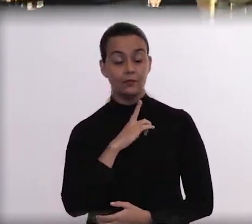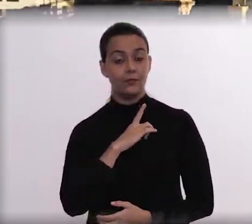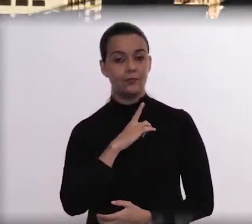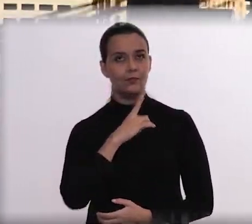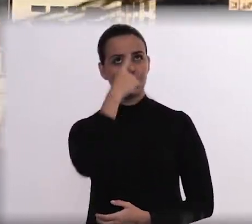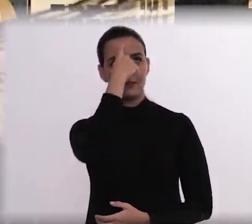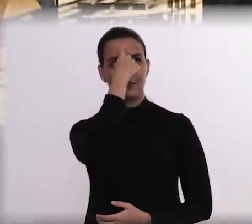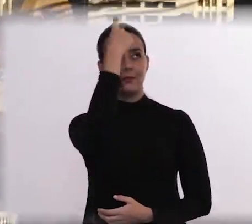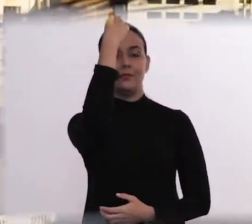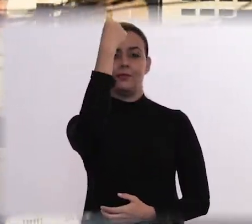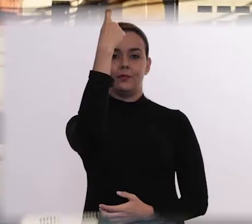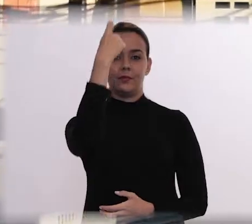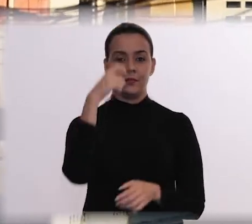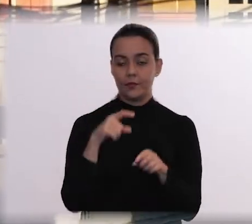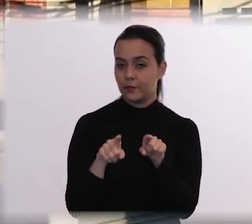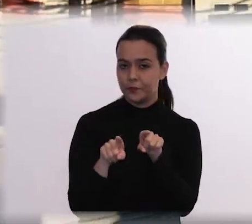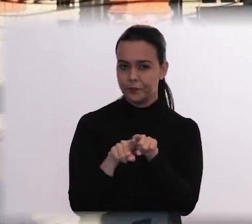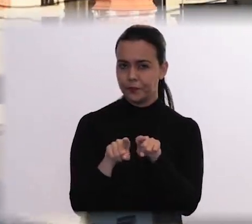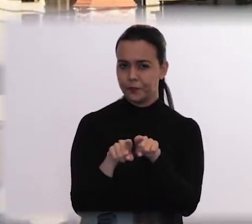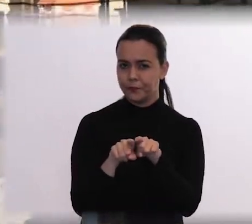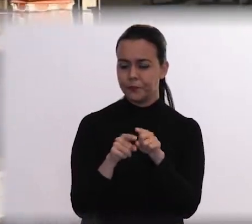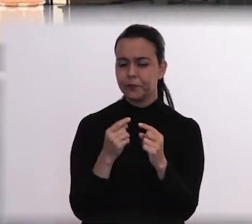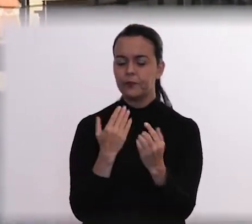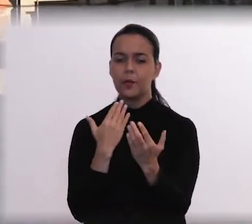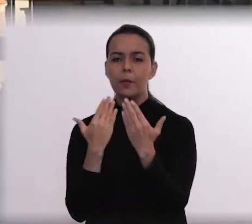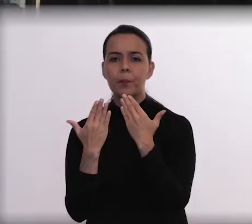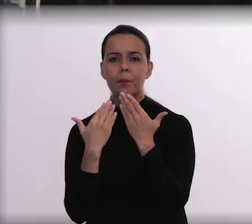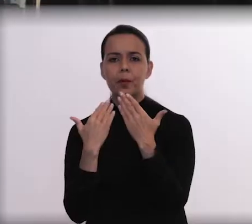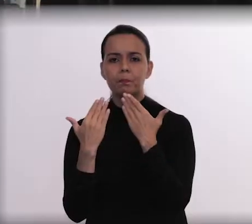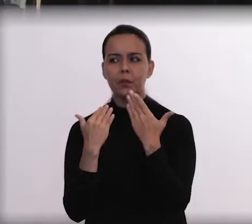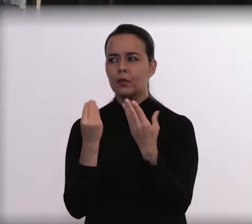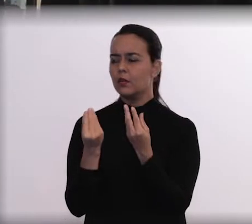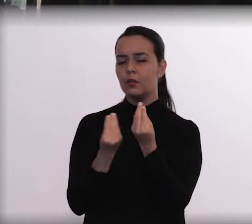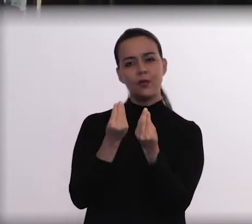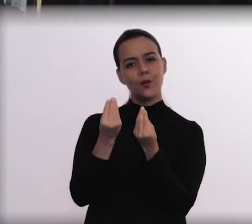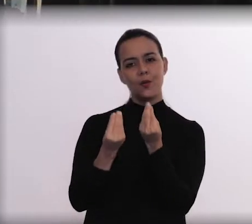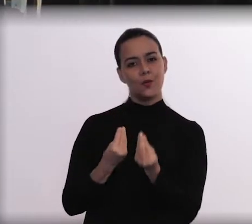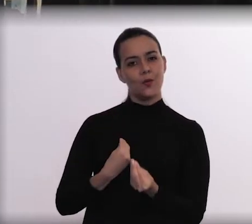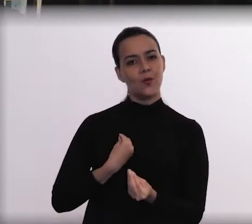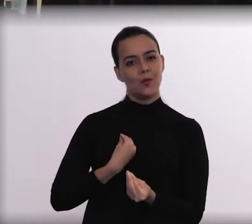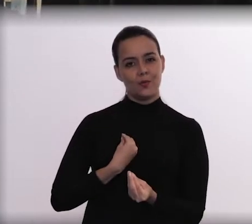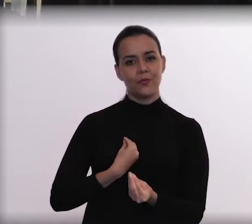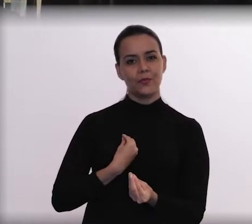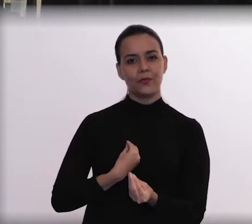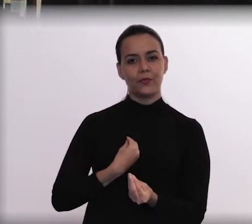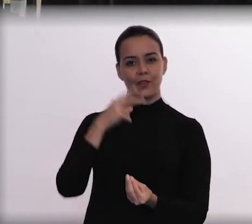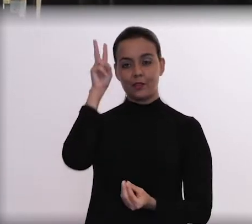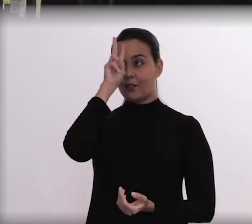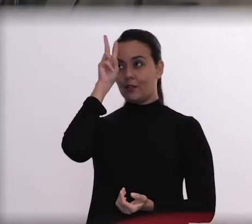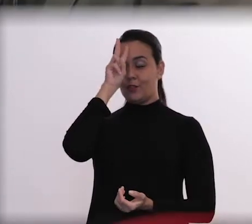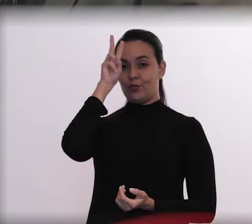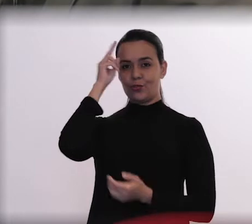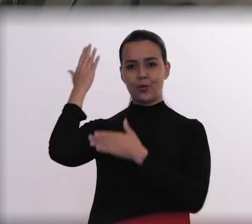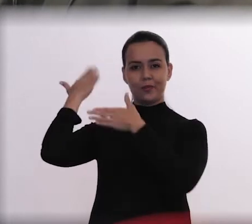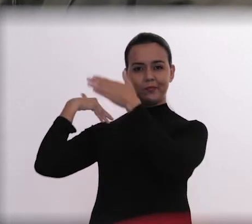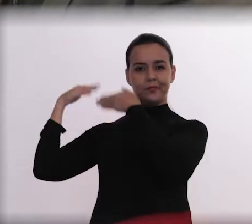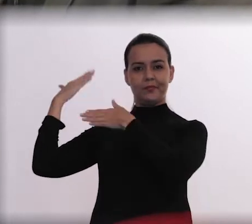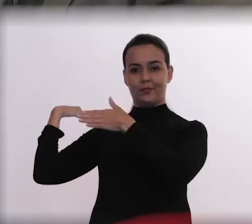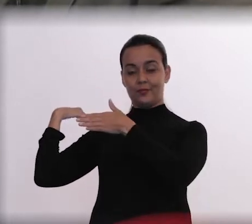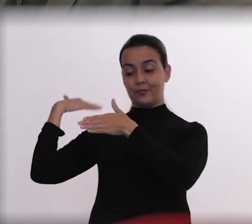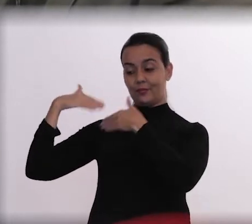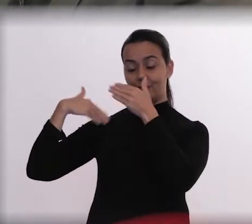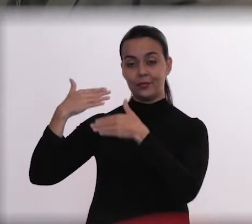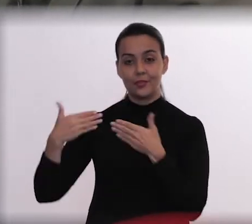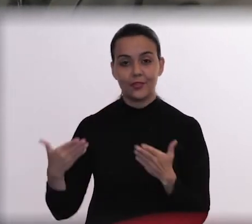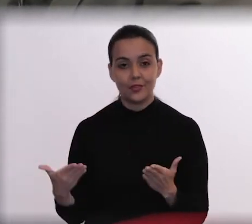de fornecer elementos para um debate em profundidade em relação ao processo histórico brasileiro, não é? E se isso de